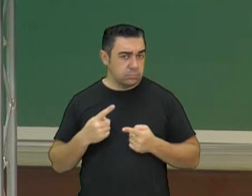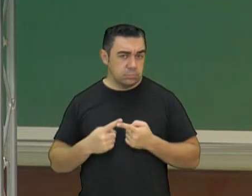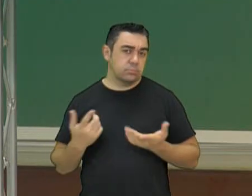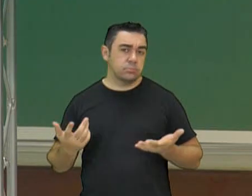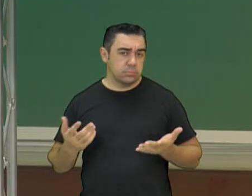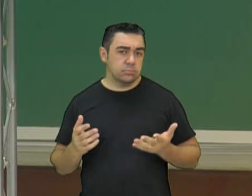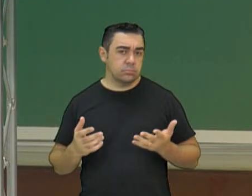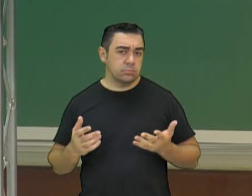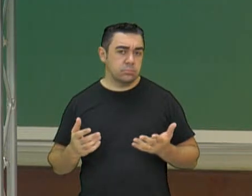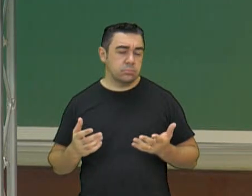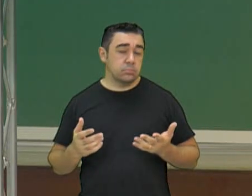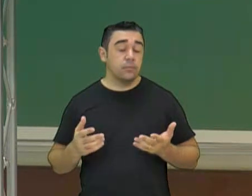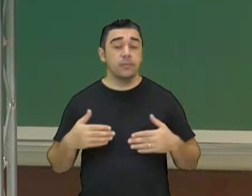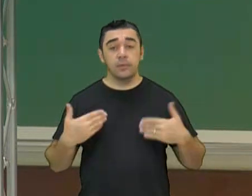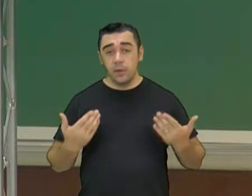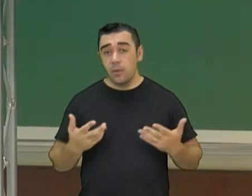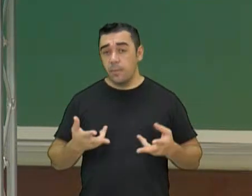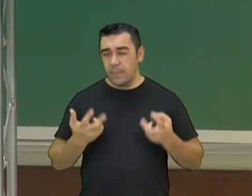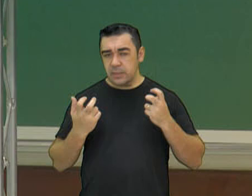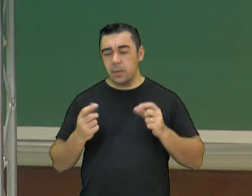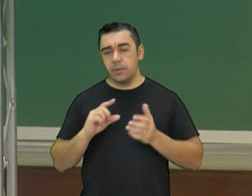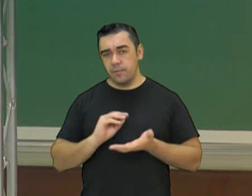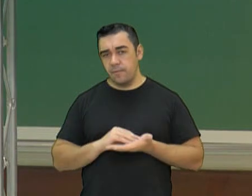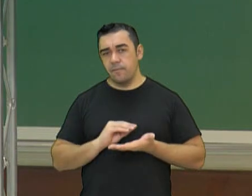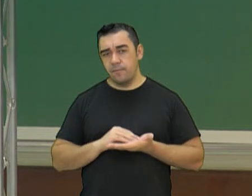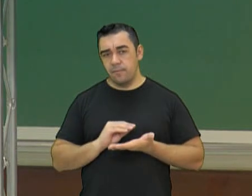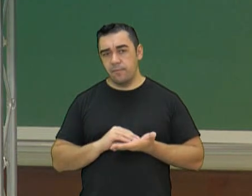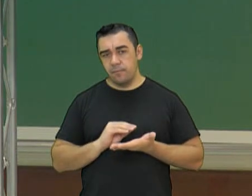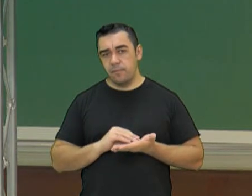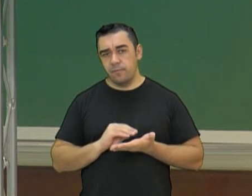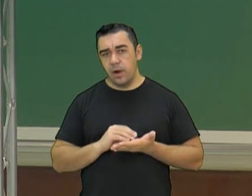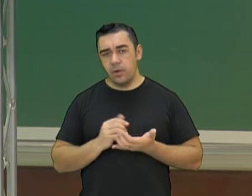onde fica esse hotel? Então, existem ali